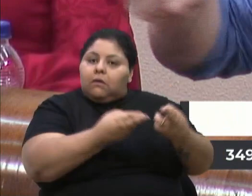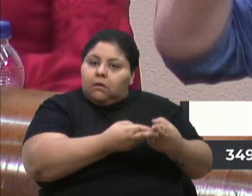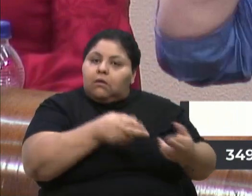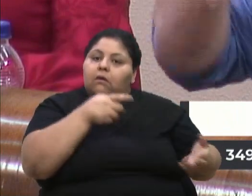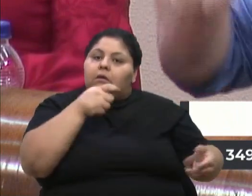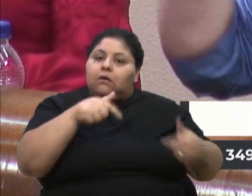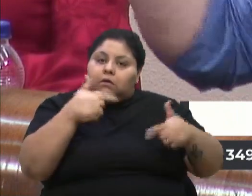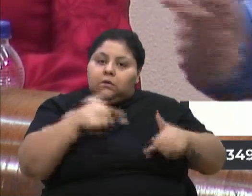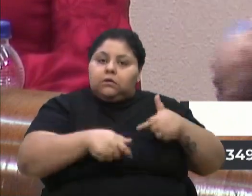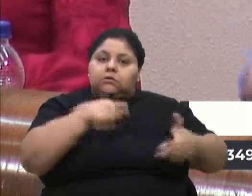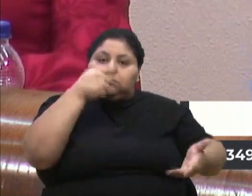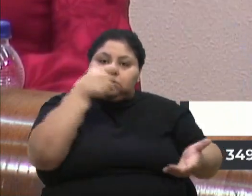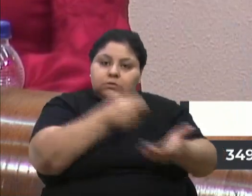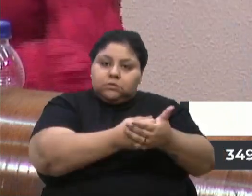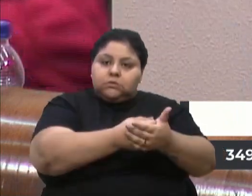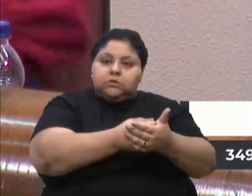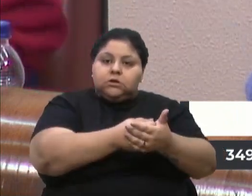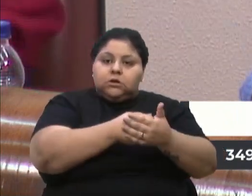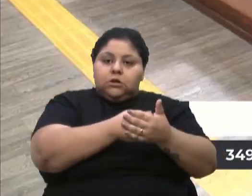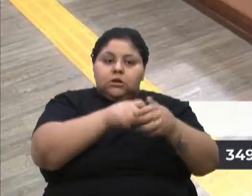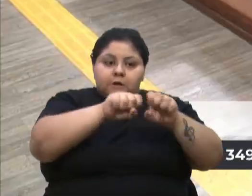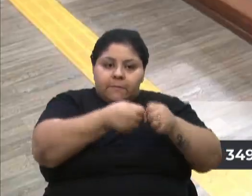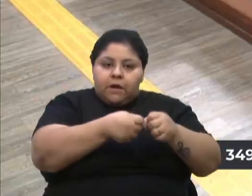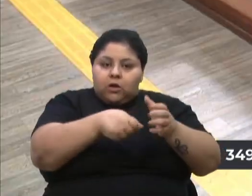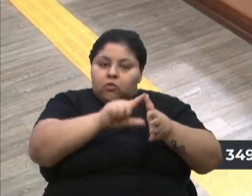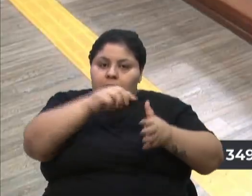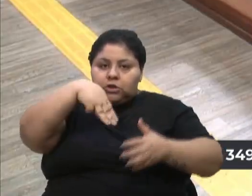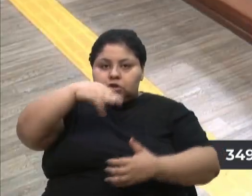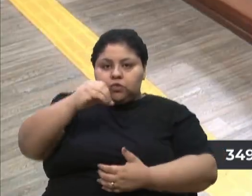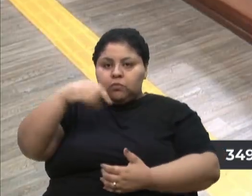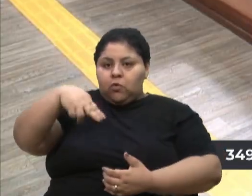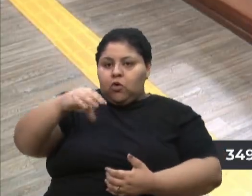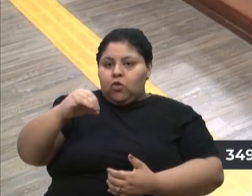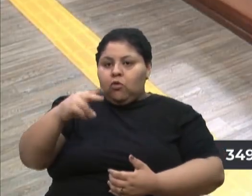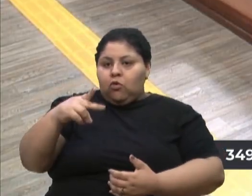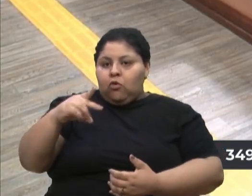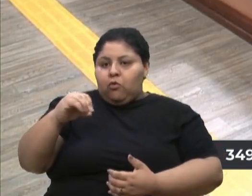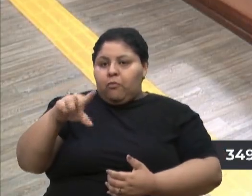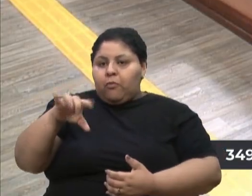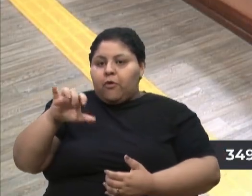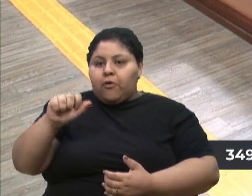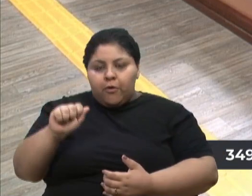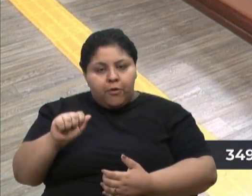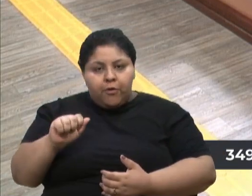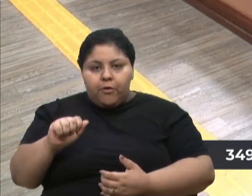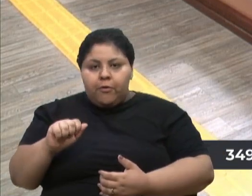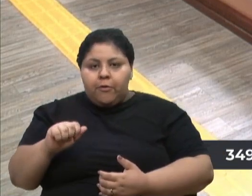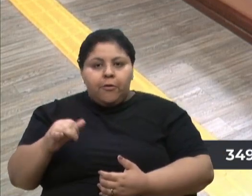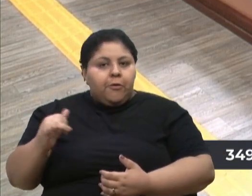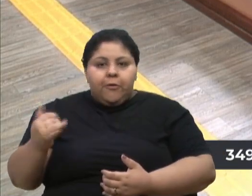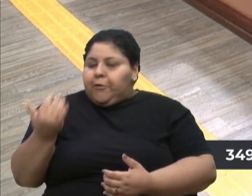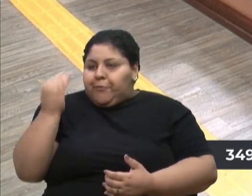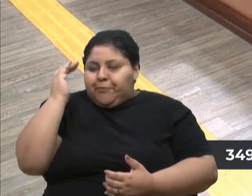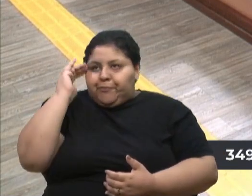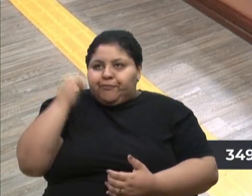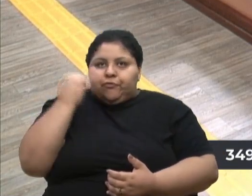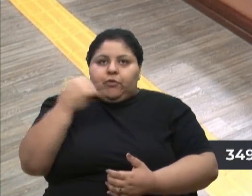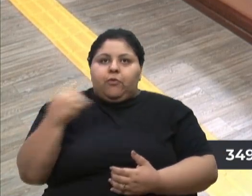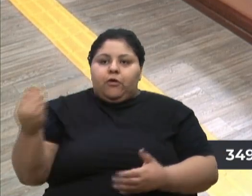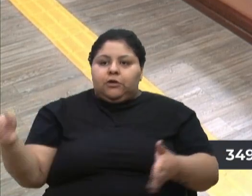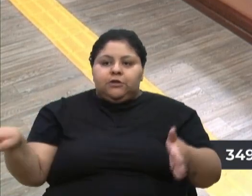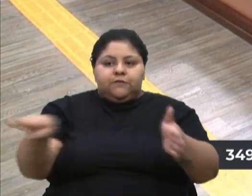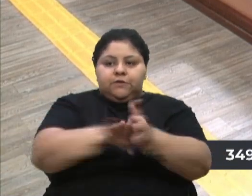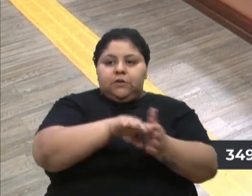que esse monopólio seja quebrado o quanto antes. Obrigado. Exatamente, Bressan. Não me importa se vai entrar 1, 10, 20, 30, 100 empresas,